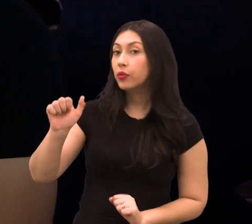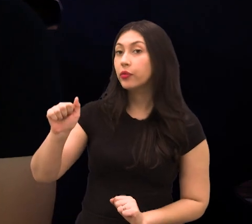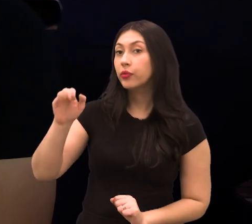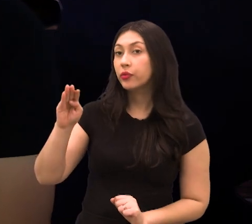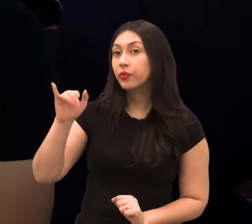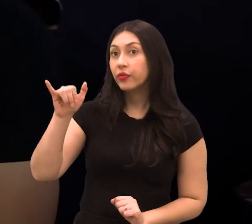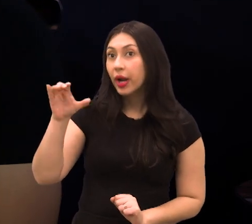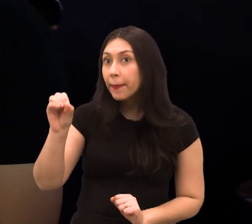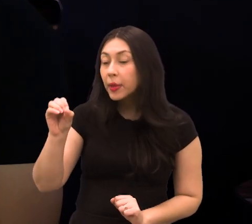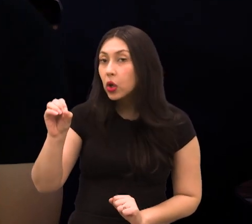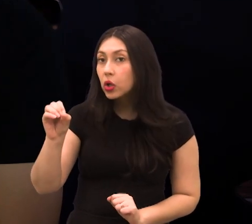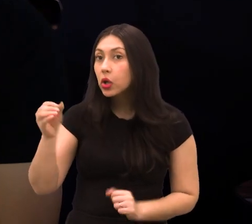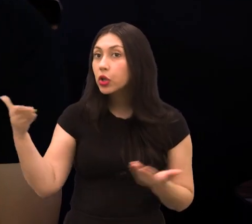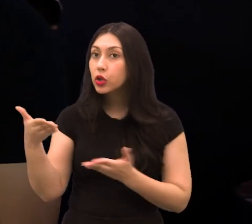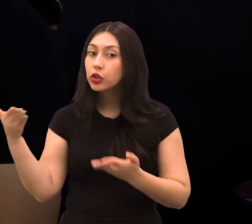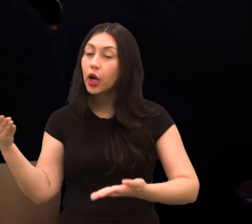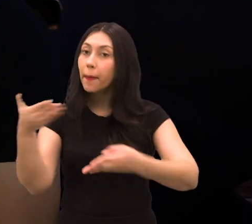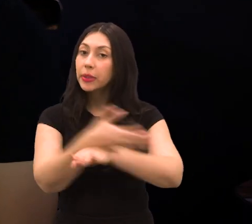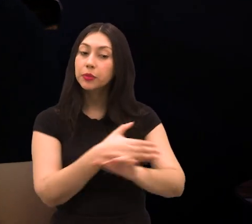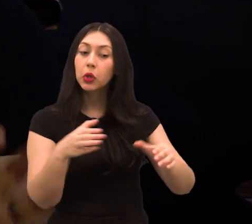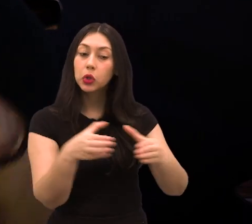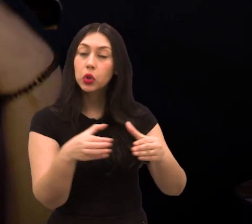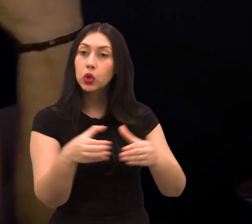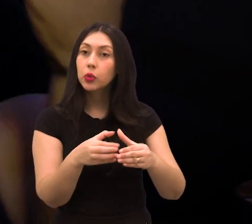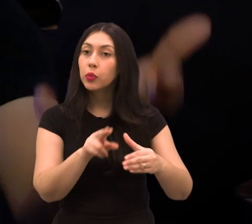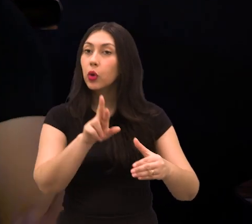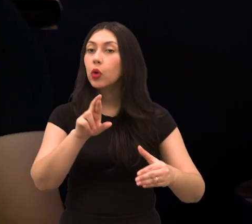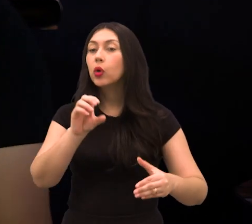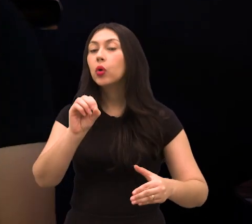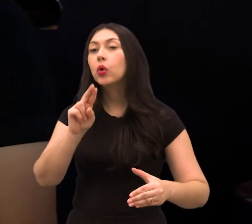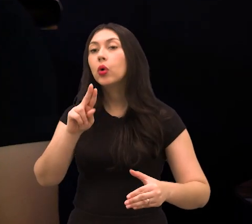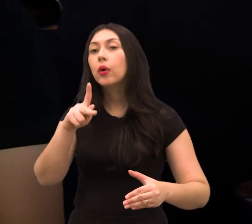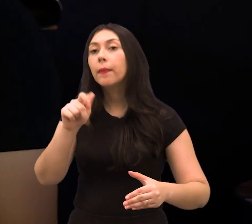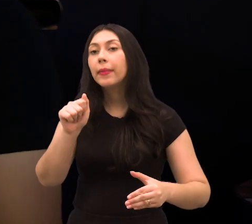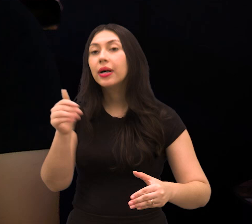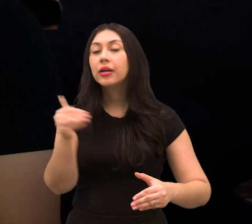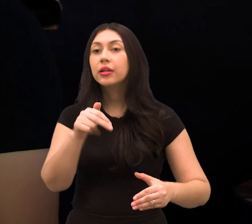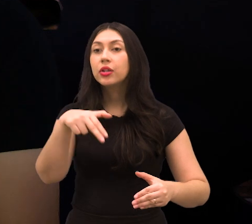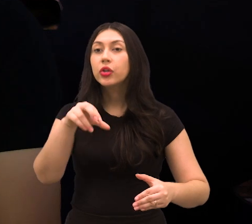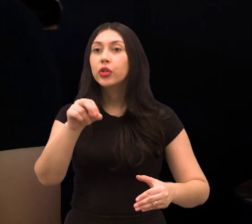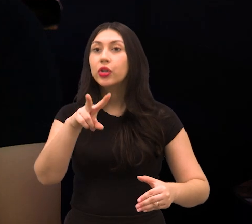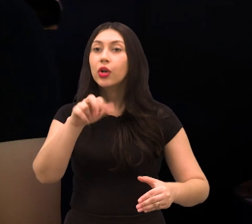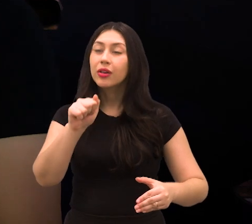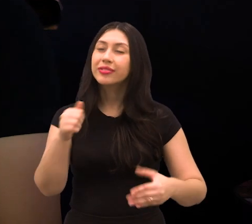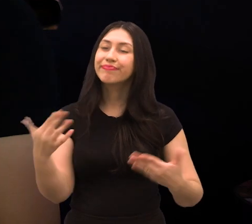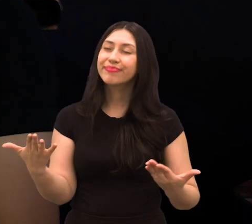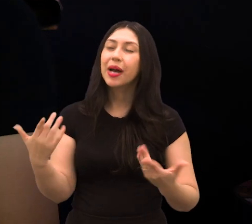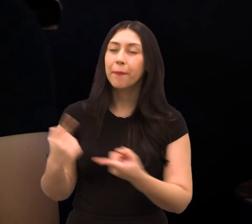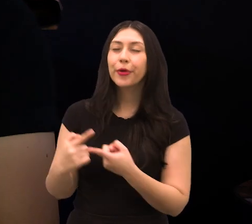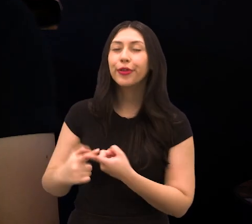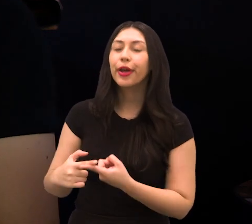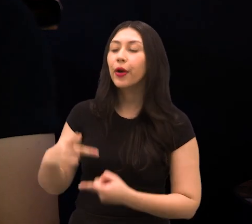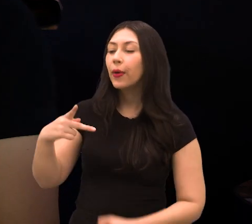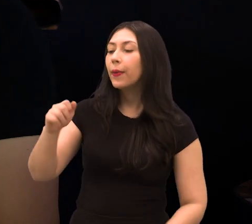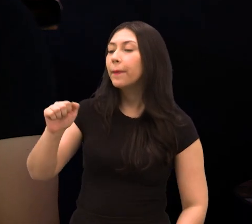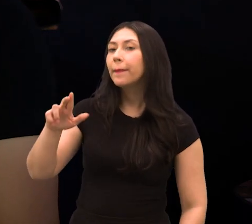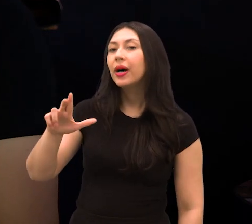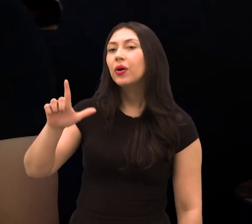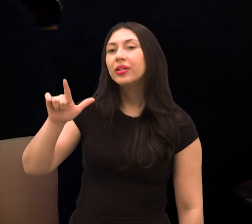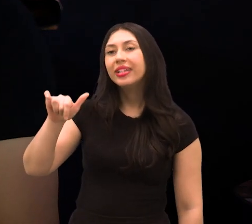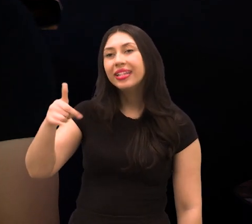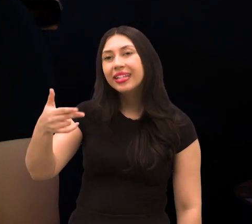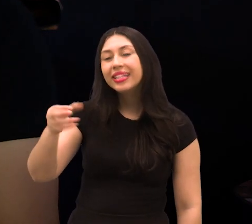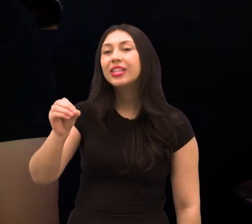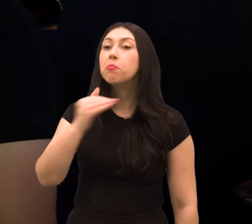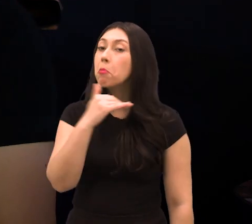Fábio Nestários, que hoje está no Roupa Nova, que, né, entrou lá no lugar do Paulinho, saudoso Paulinho, o Fábio um dia